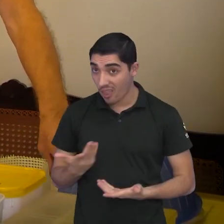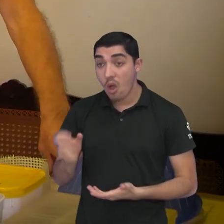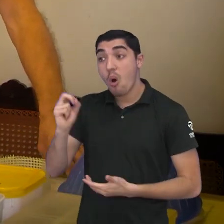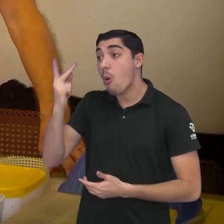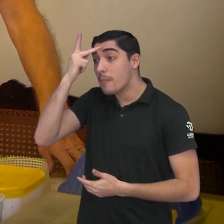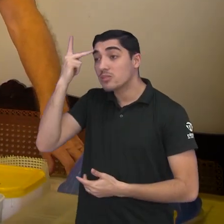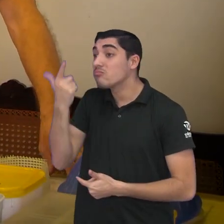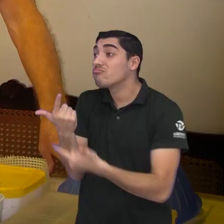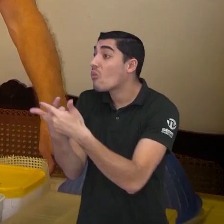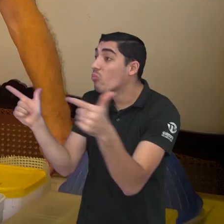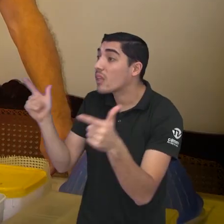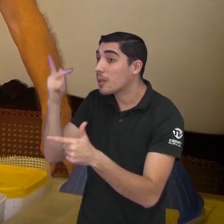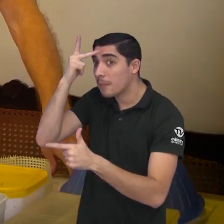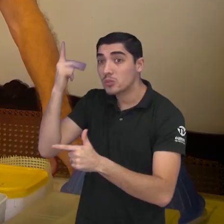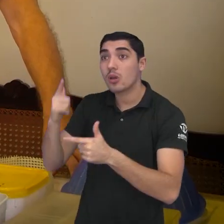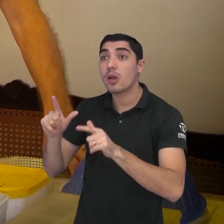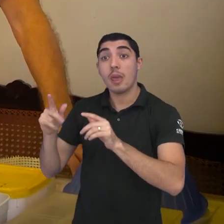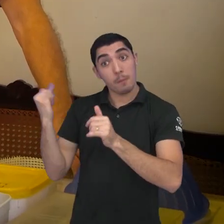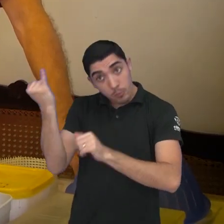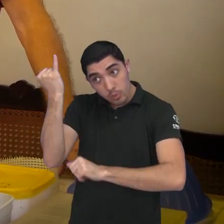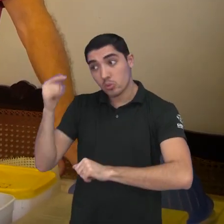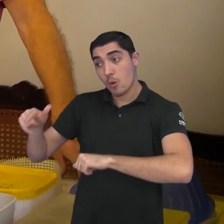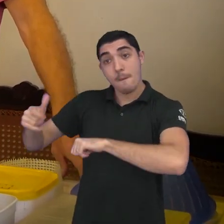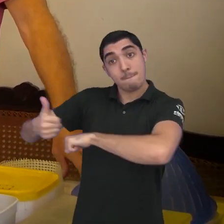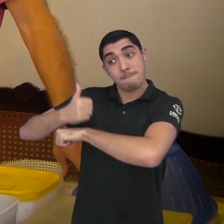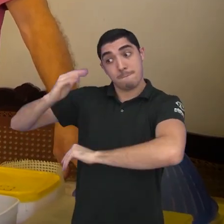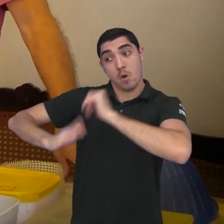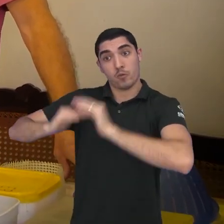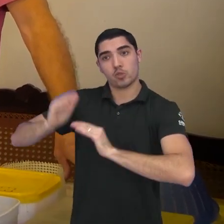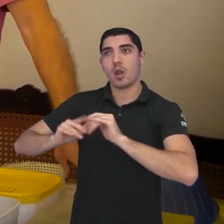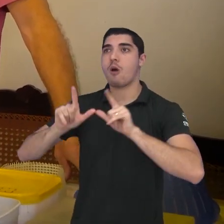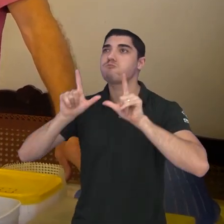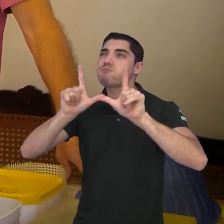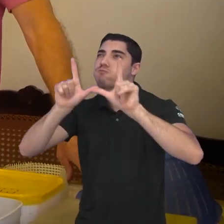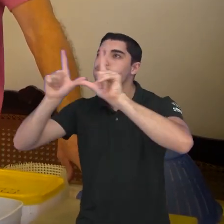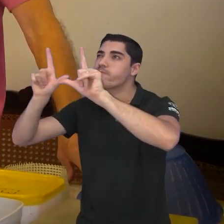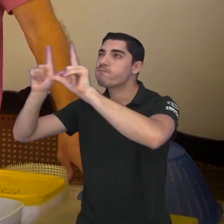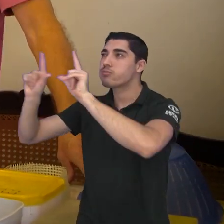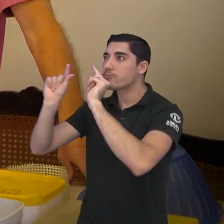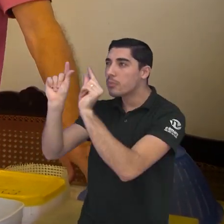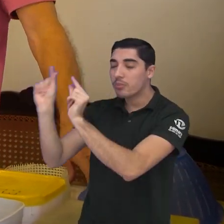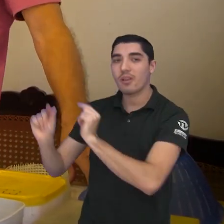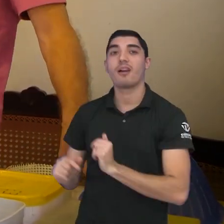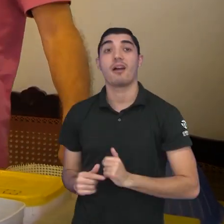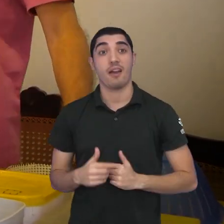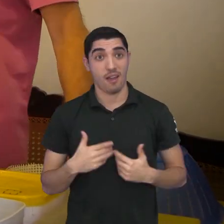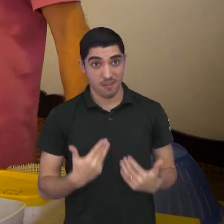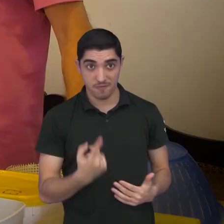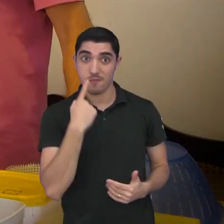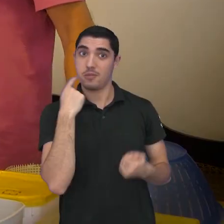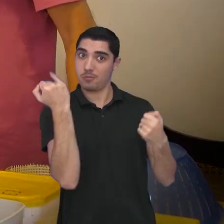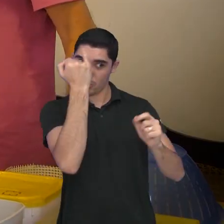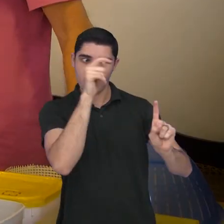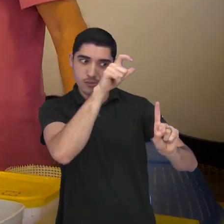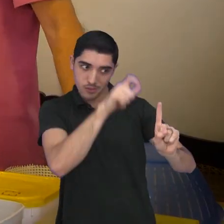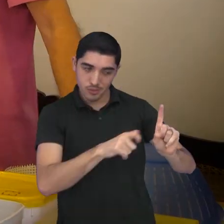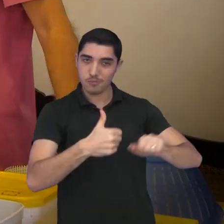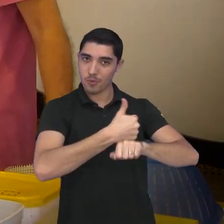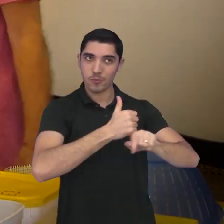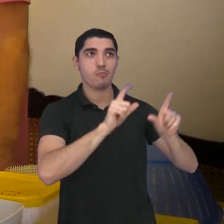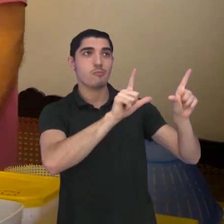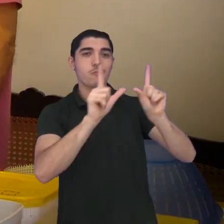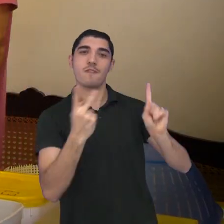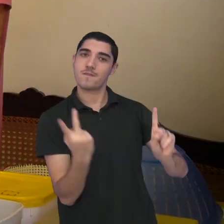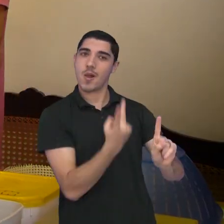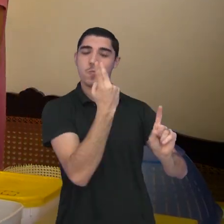do azulejista é muito importante. Muito legal. Então, que os azulejistas sejam valorizados nesse programa, né? Evaldo, obrigada, viu,